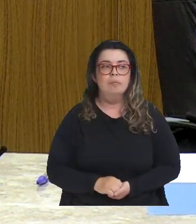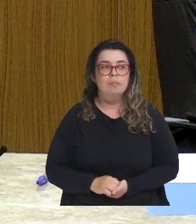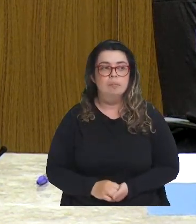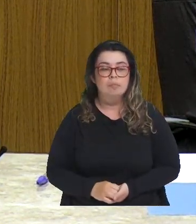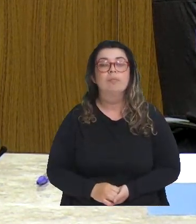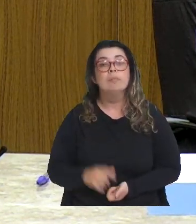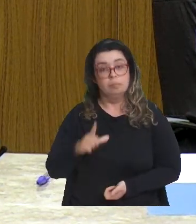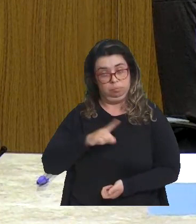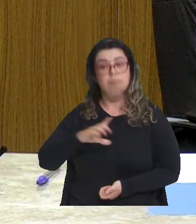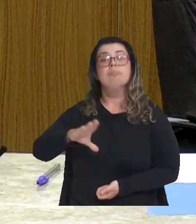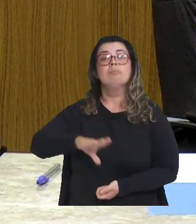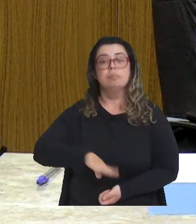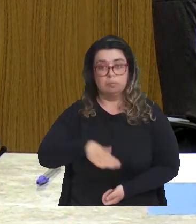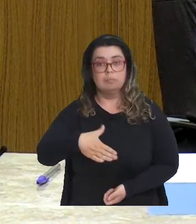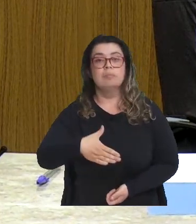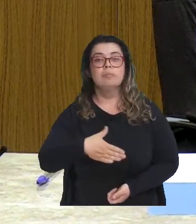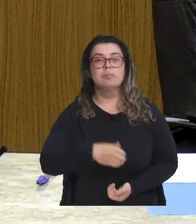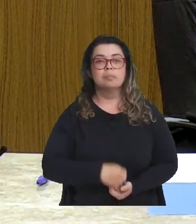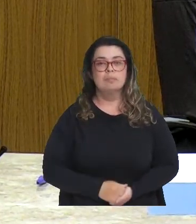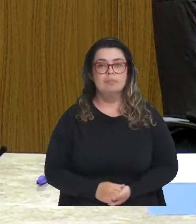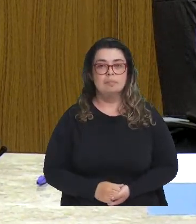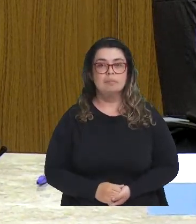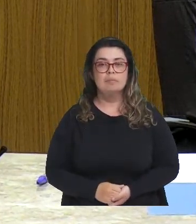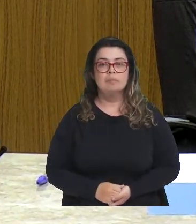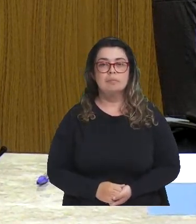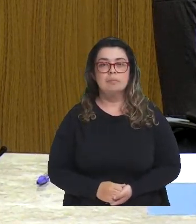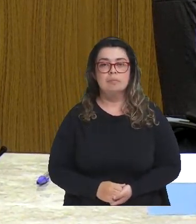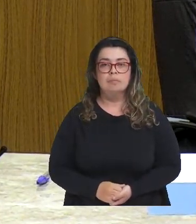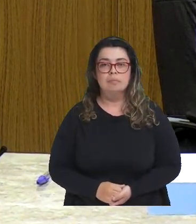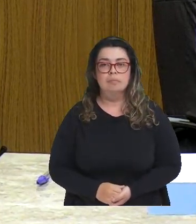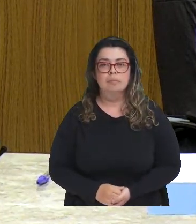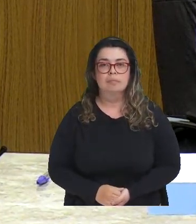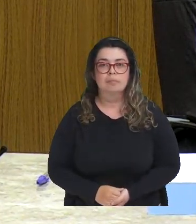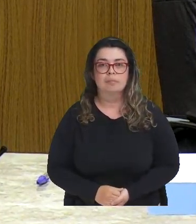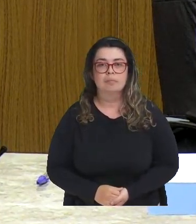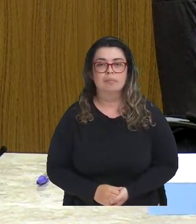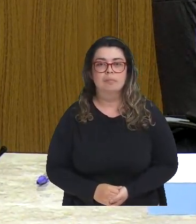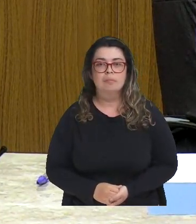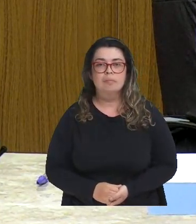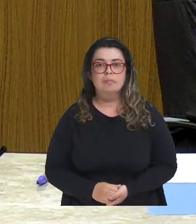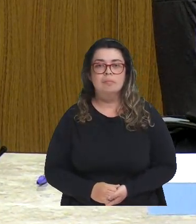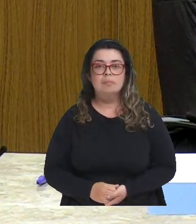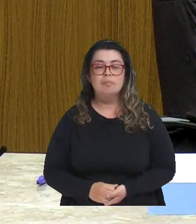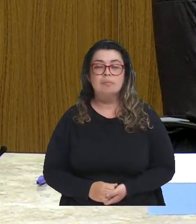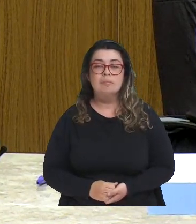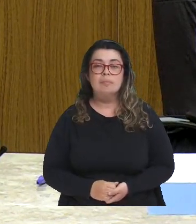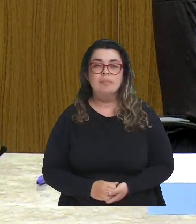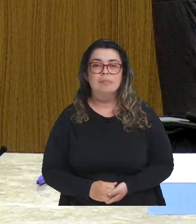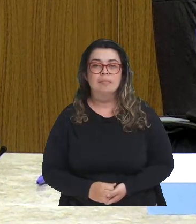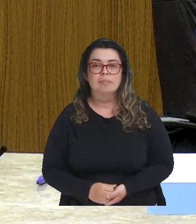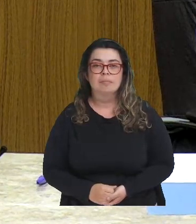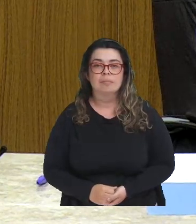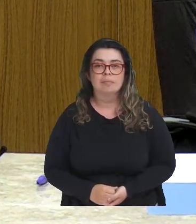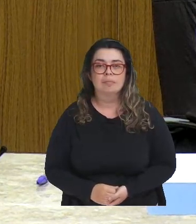coragem. A gente tem que ter coragem. Porque, muitas vezes,